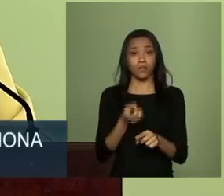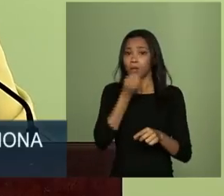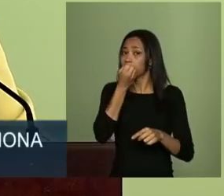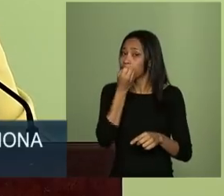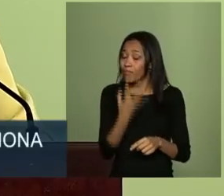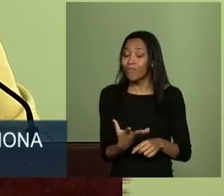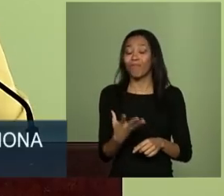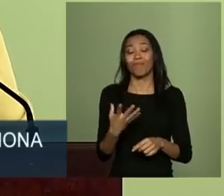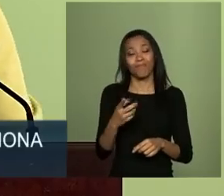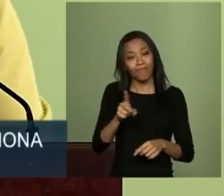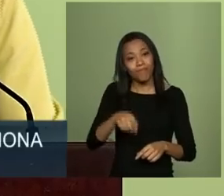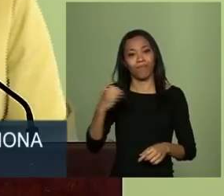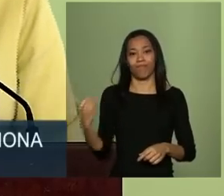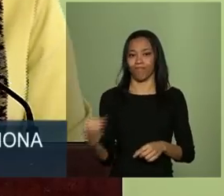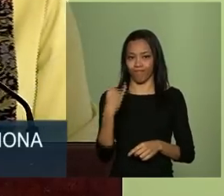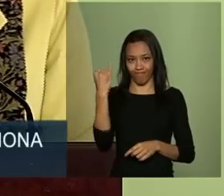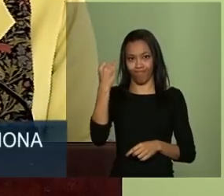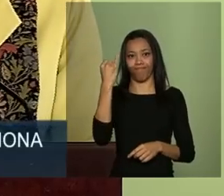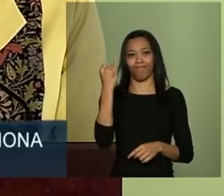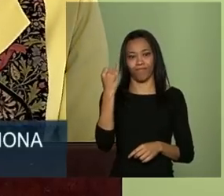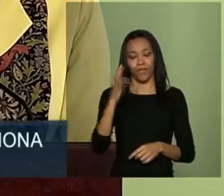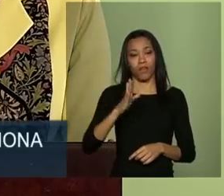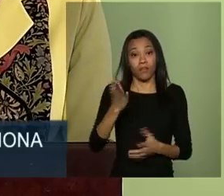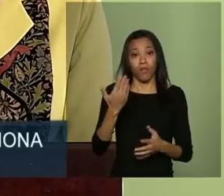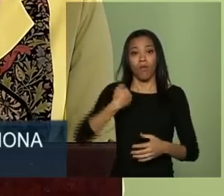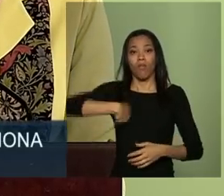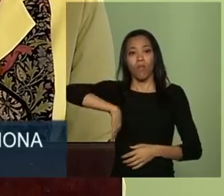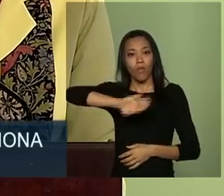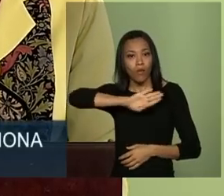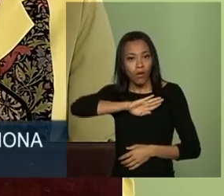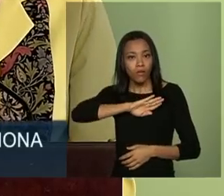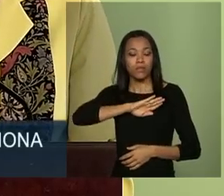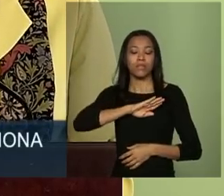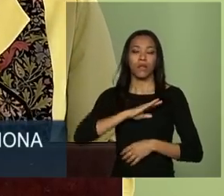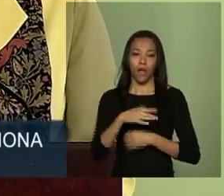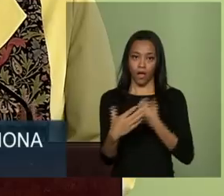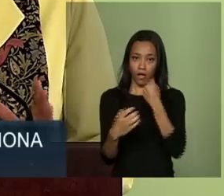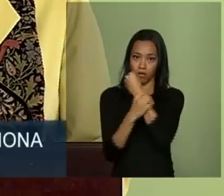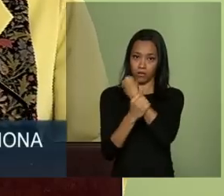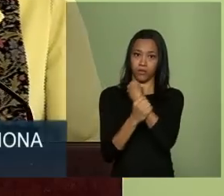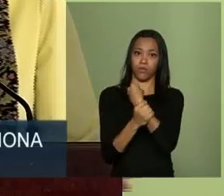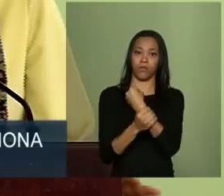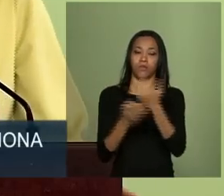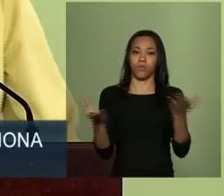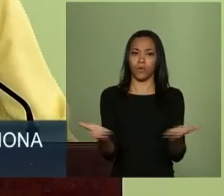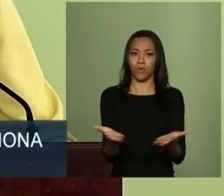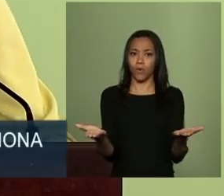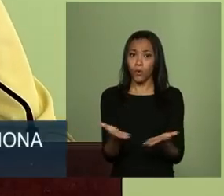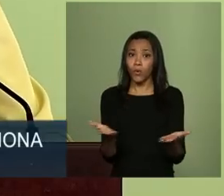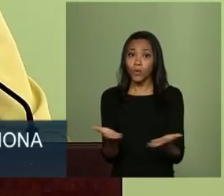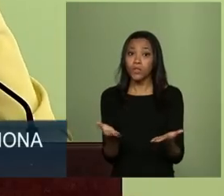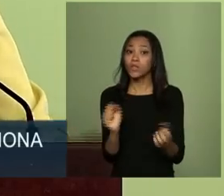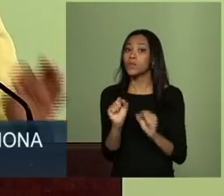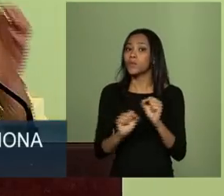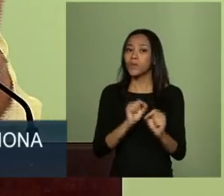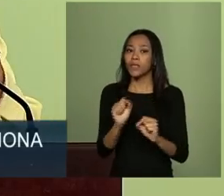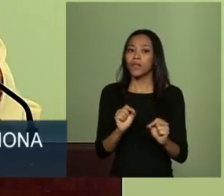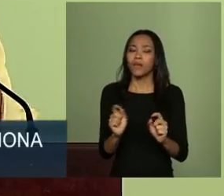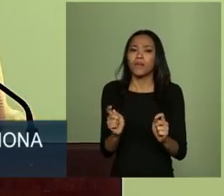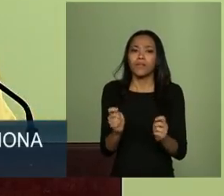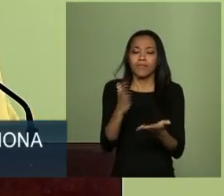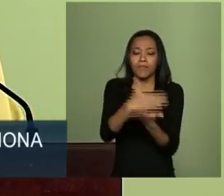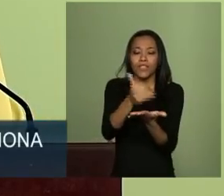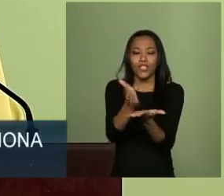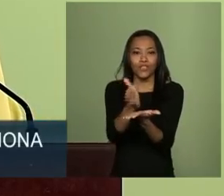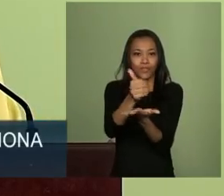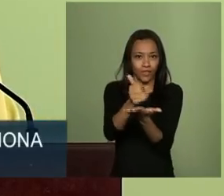muito relevante. Nós garantimos hoje condições de repartição